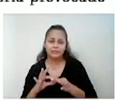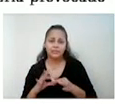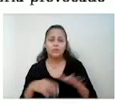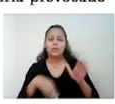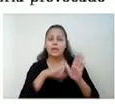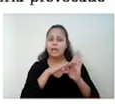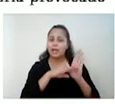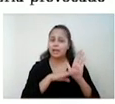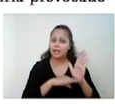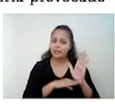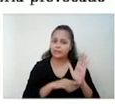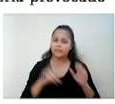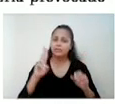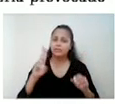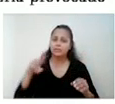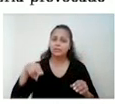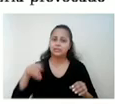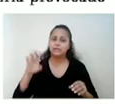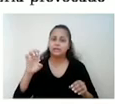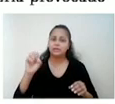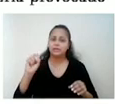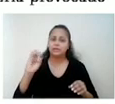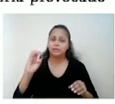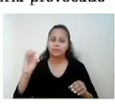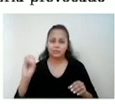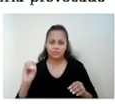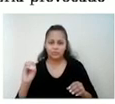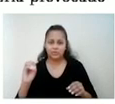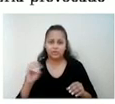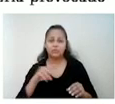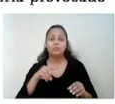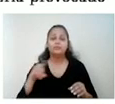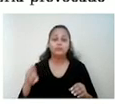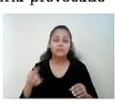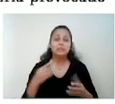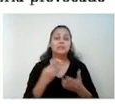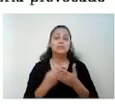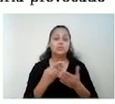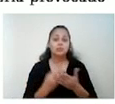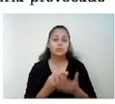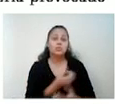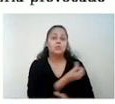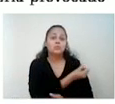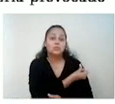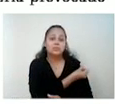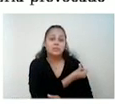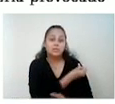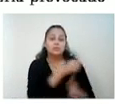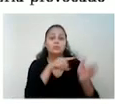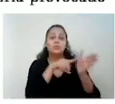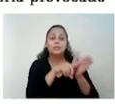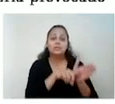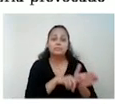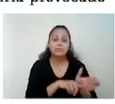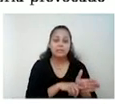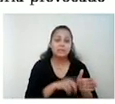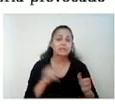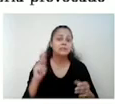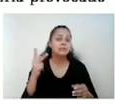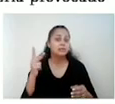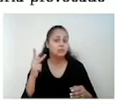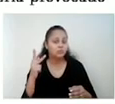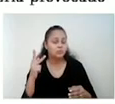classificação da Unesco e o que você estudou no sexto ano sobre as pesquisas históricas? Né? O que vocês acham,